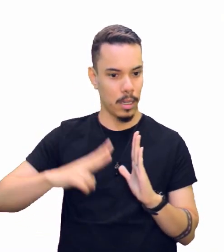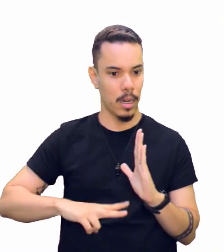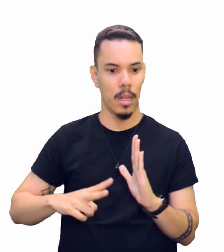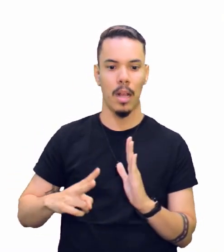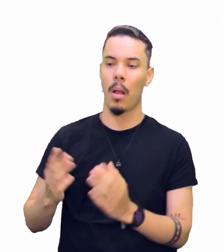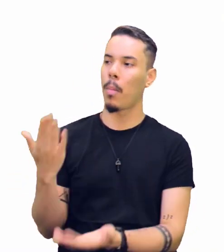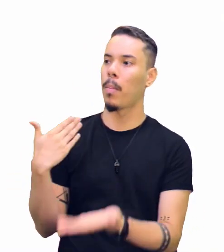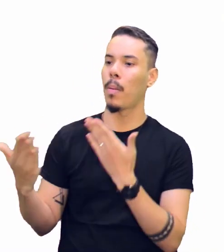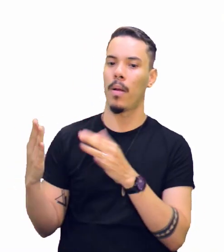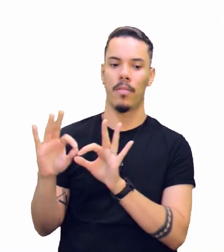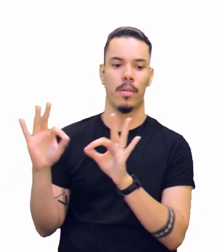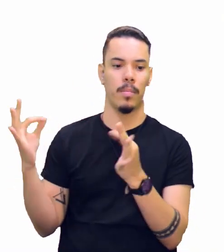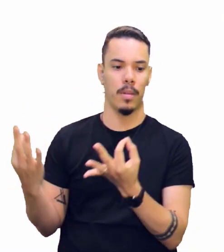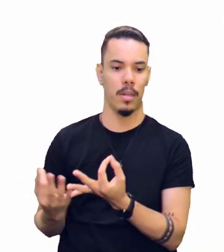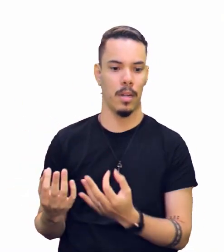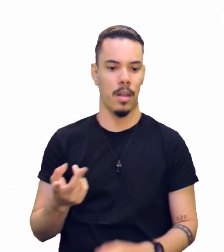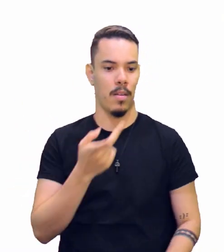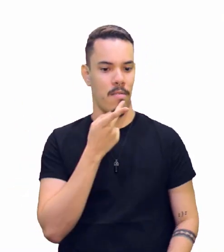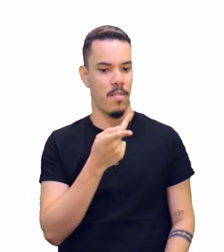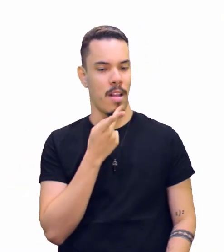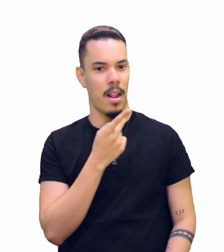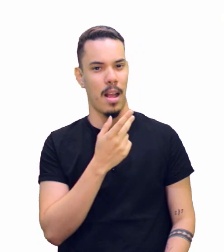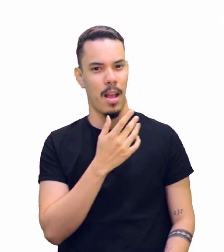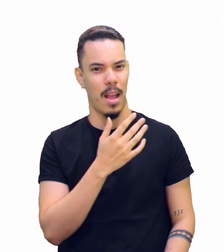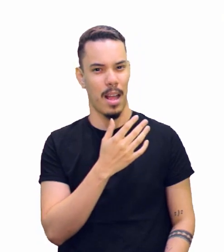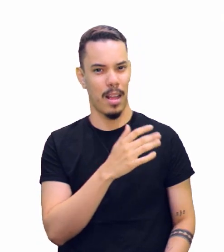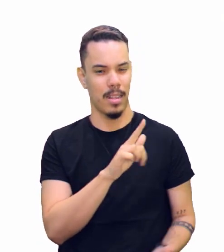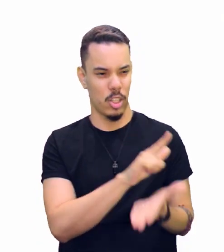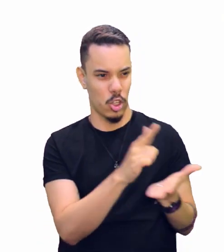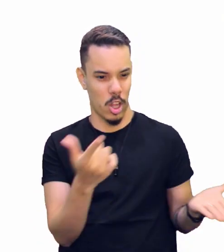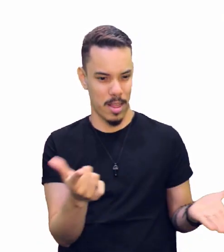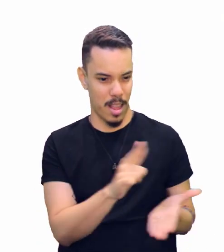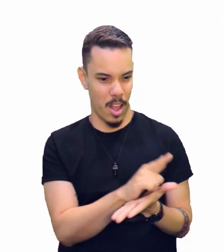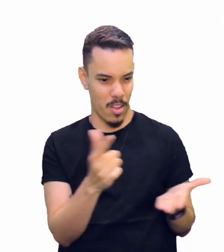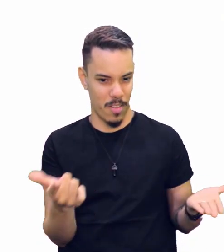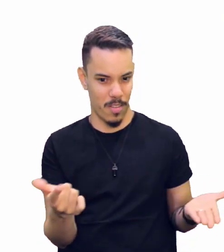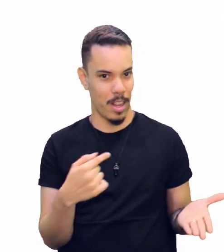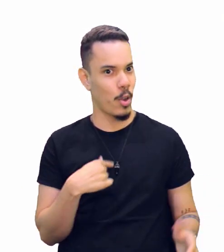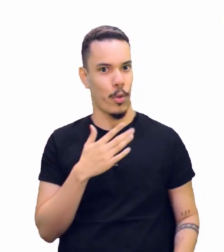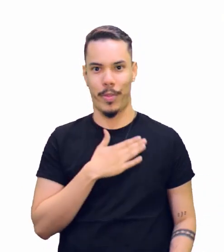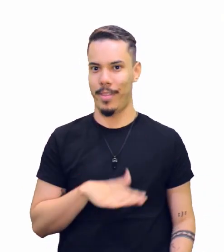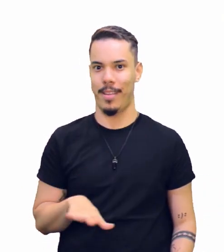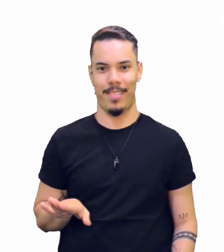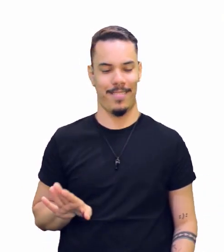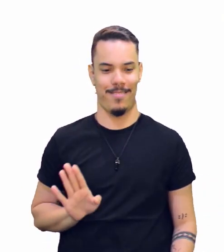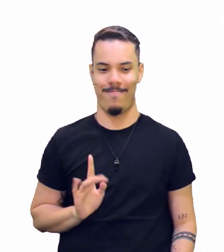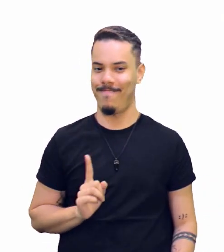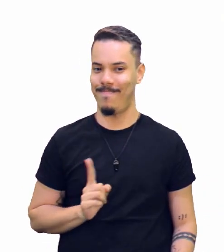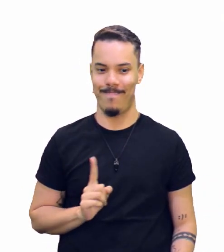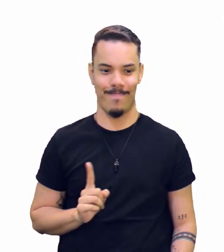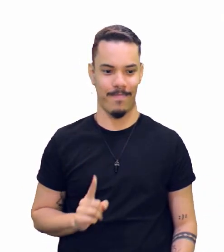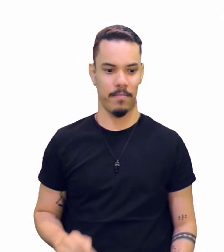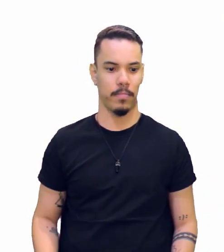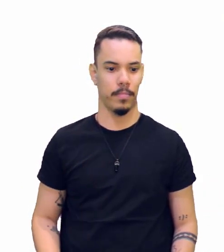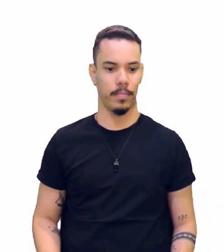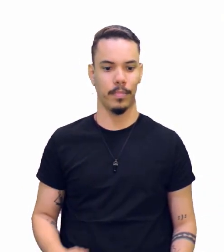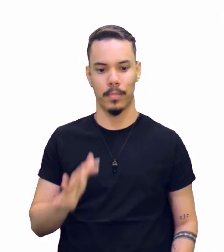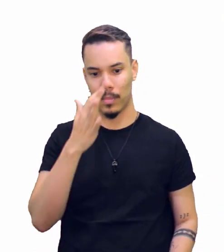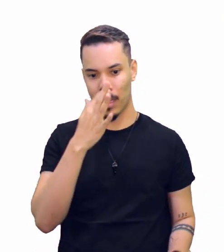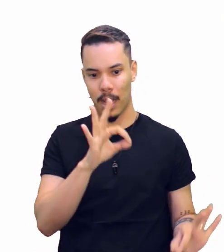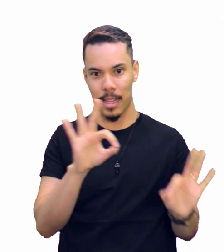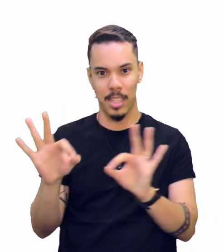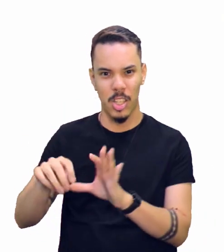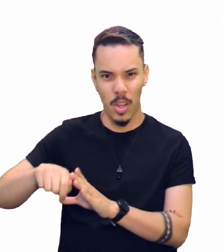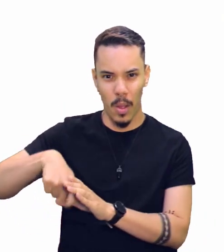fora com a família falar com quem não assiste a um jornal isso a gente sabe que ele odeia não gosta então nem é a letra D assistir